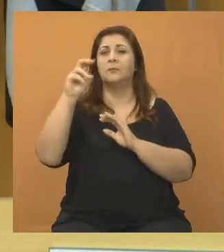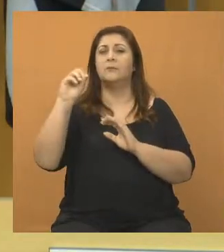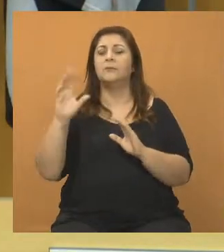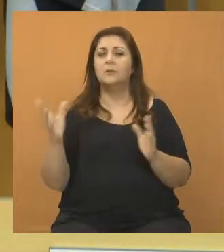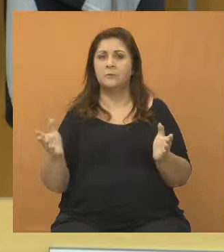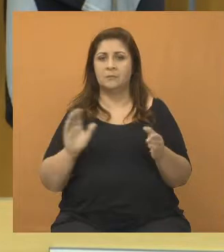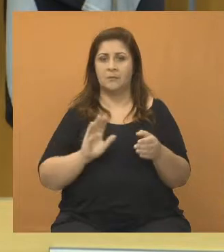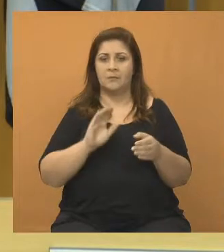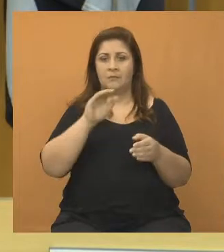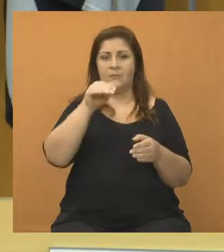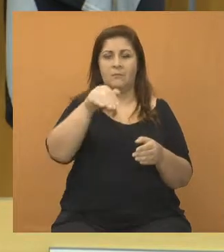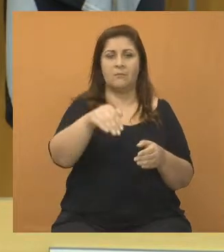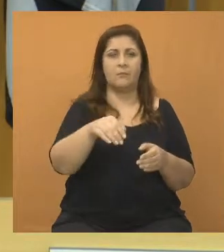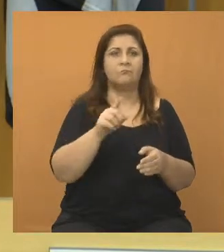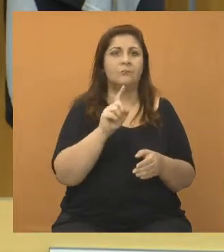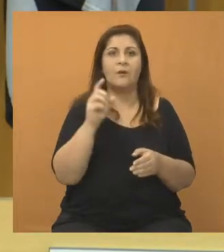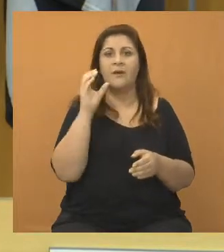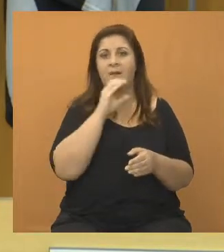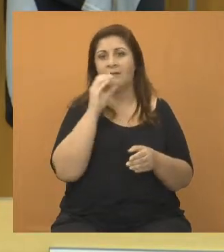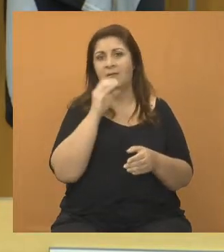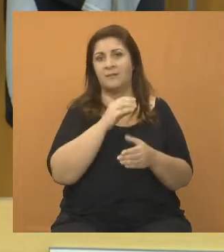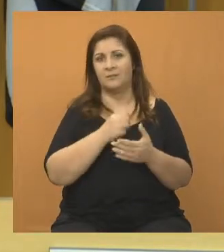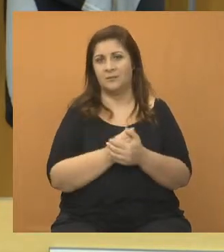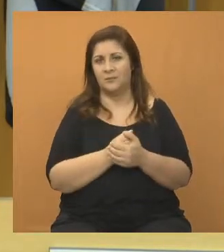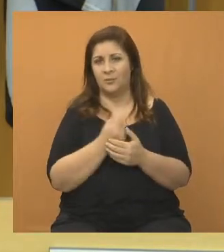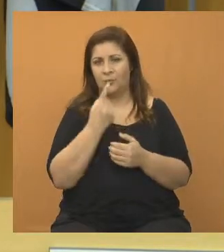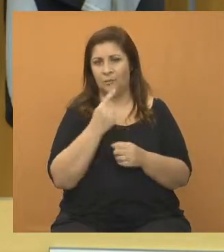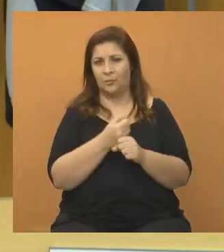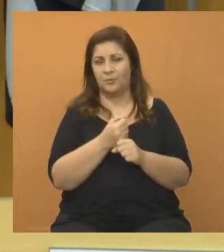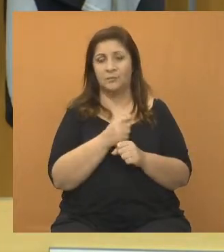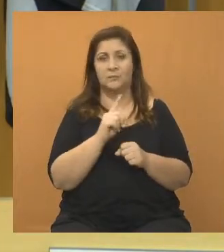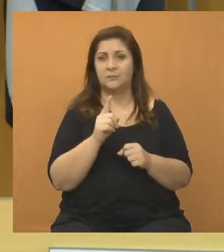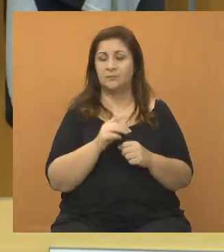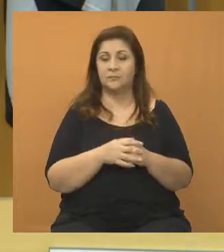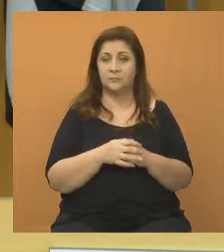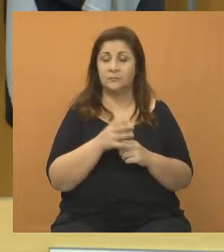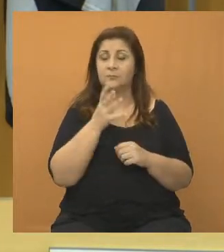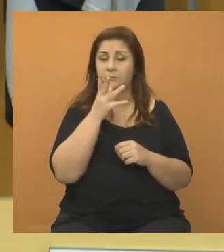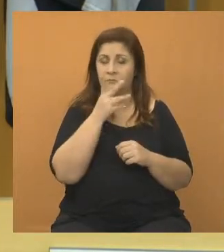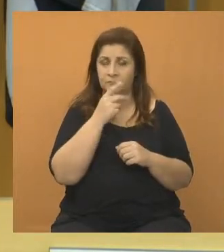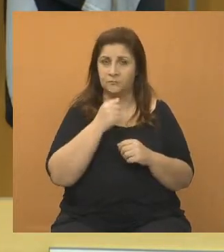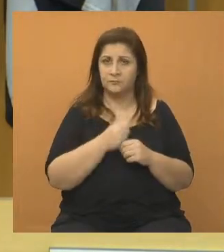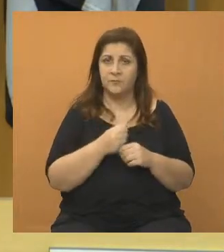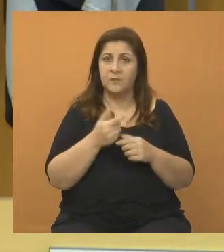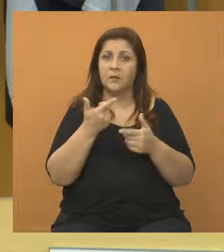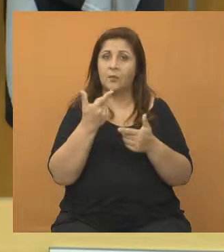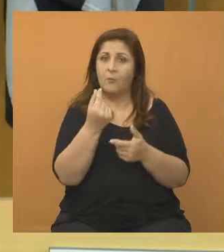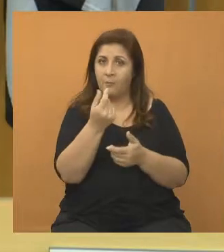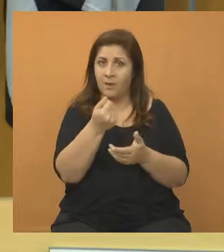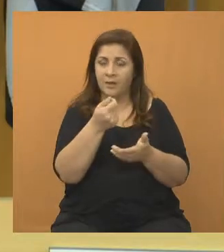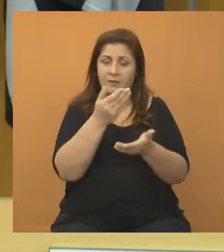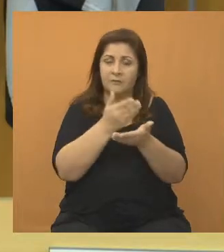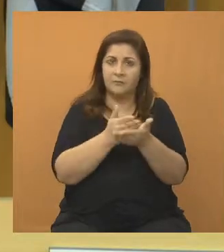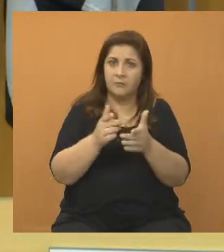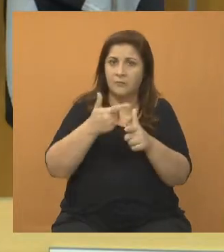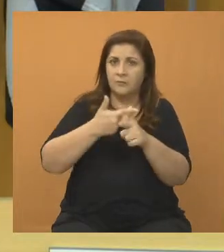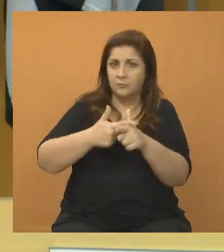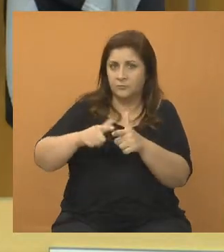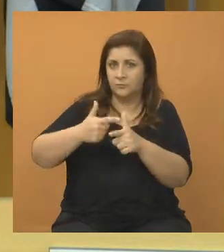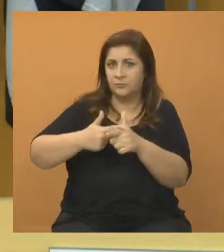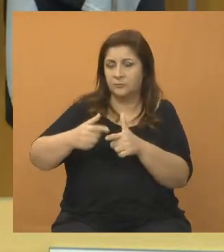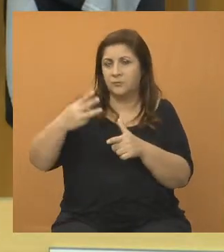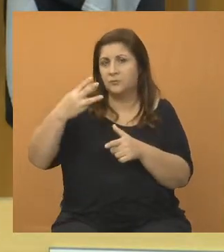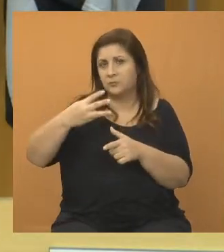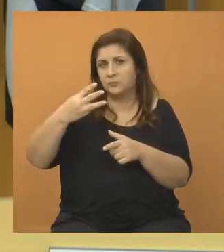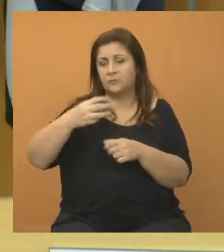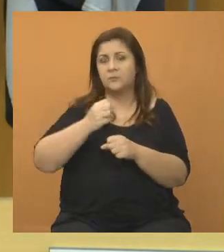A ponte não é uma obra que se executa em um único ano. Então, você tem o custo aqui diluído em 3 anos. Algumas